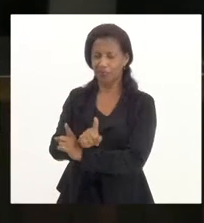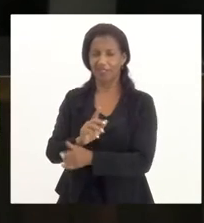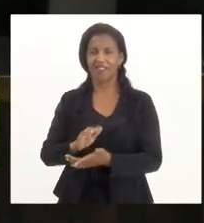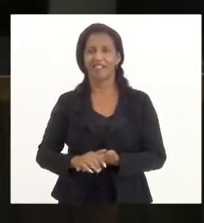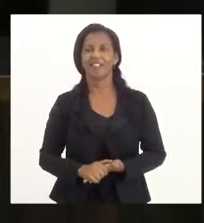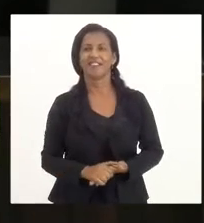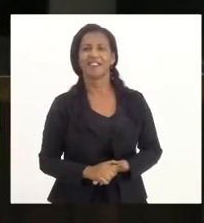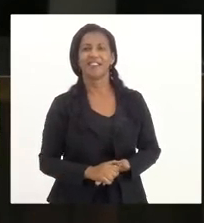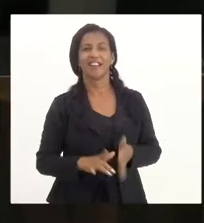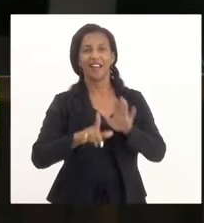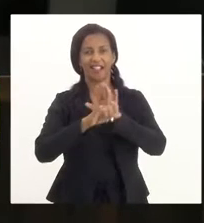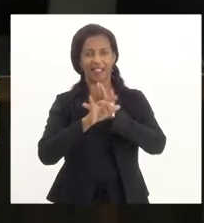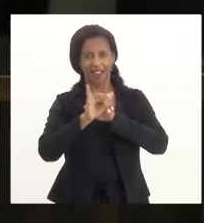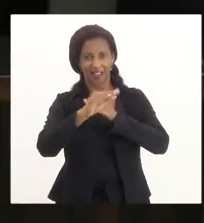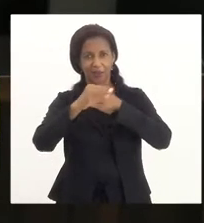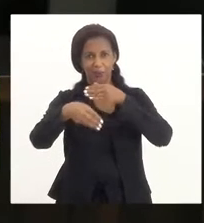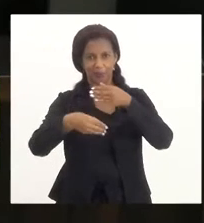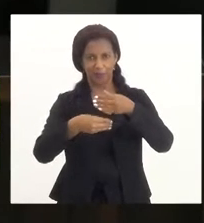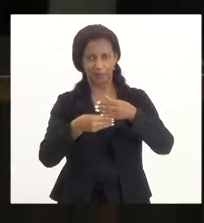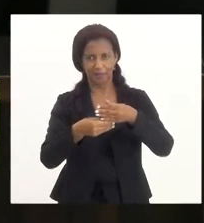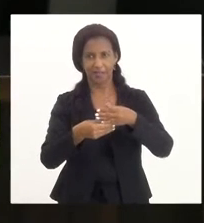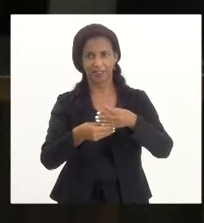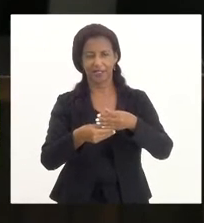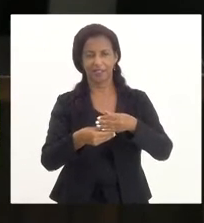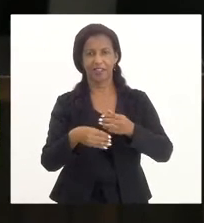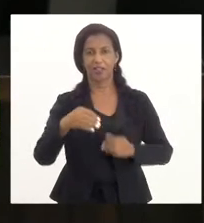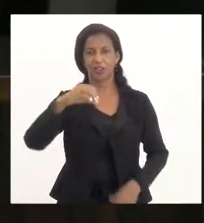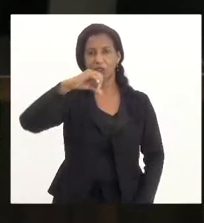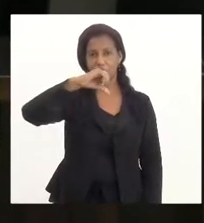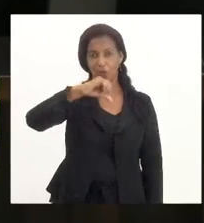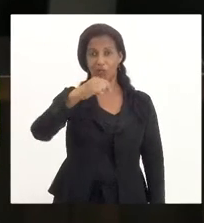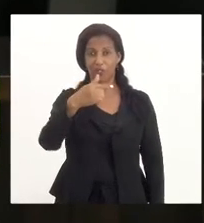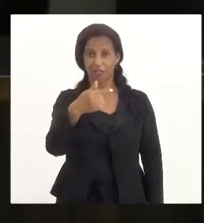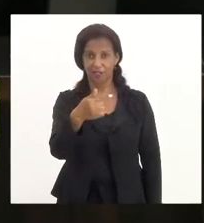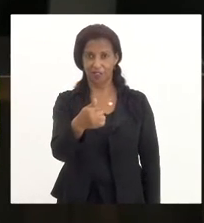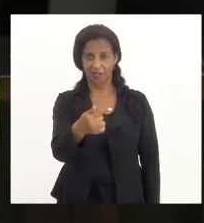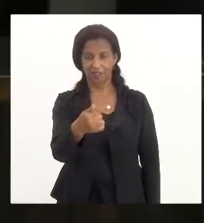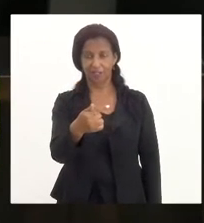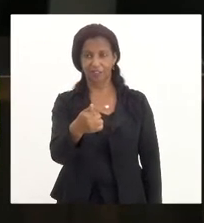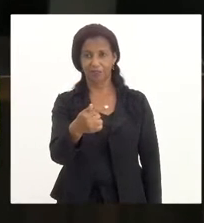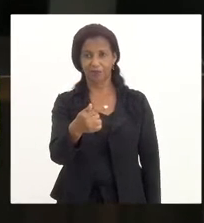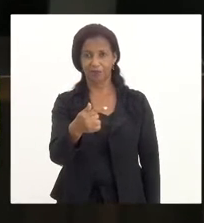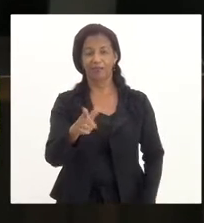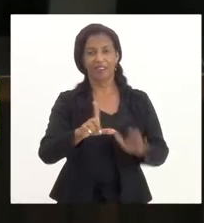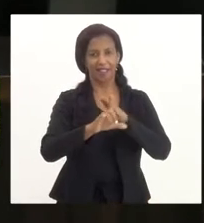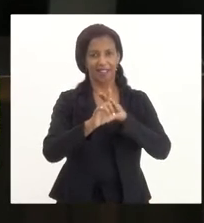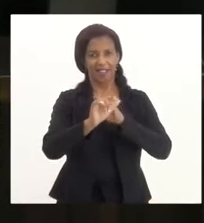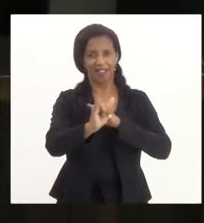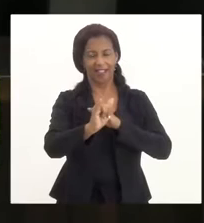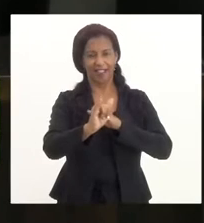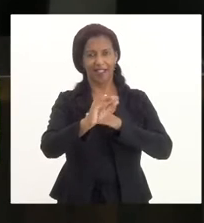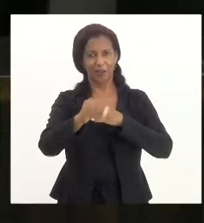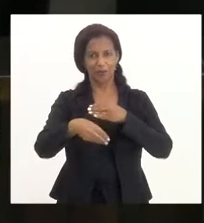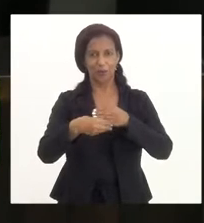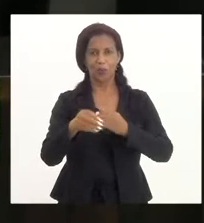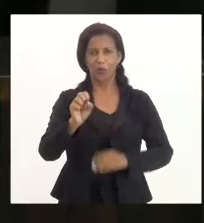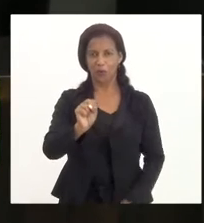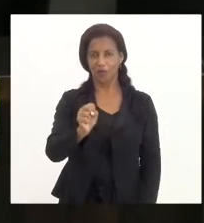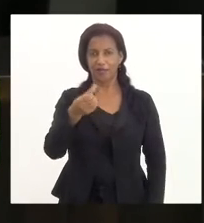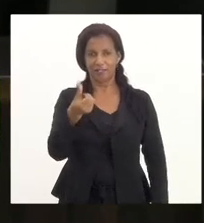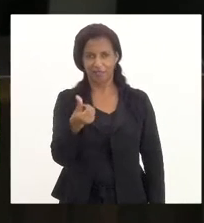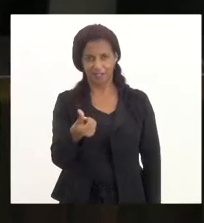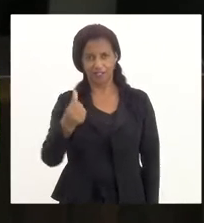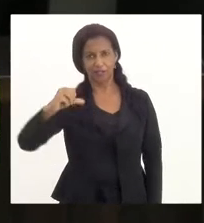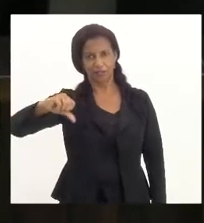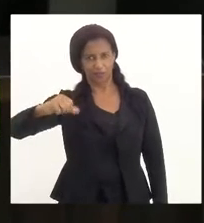dezena lei complementar 97 lei complementar 86 de